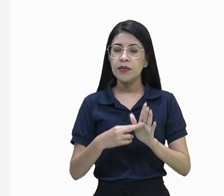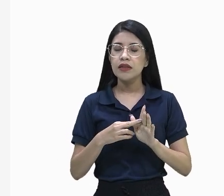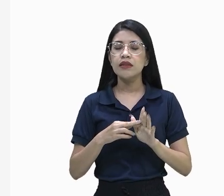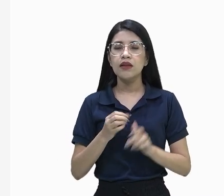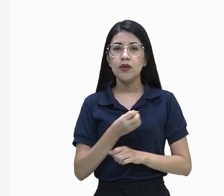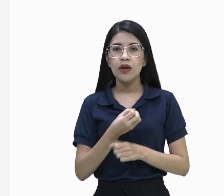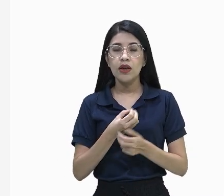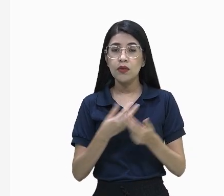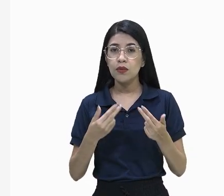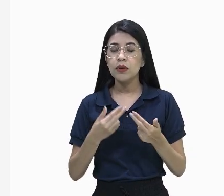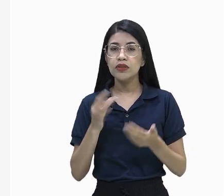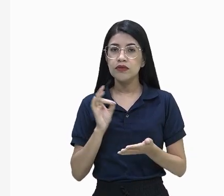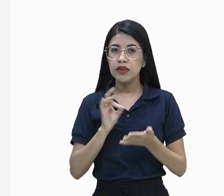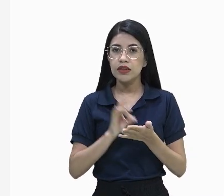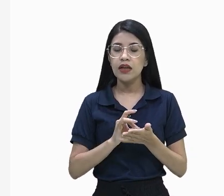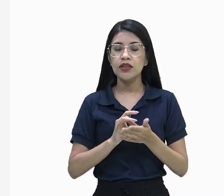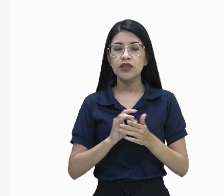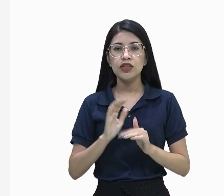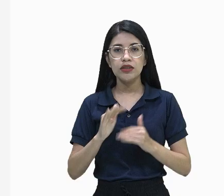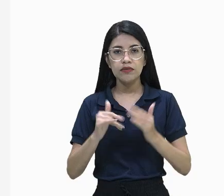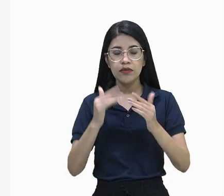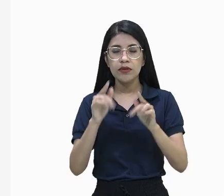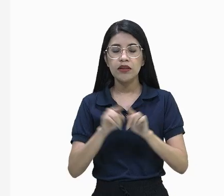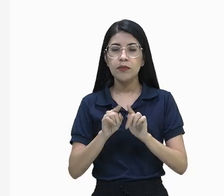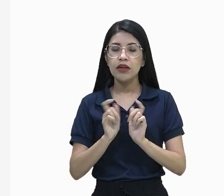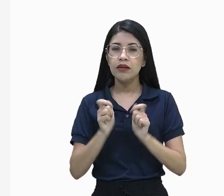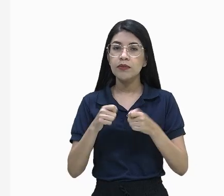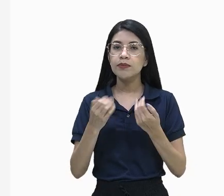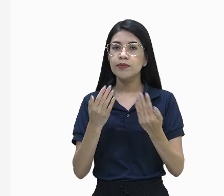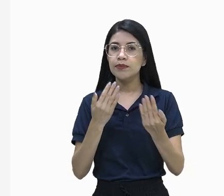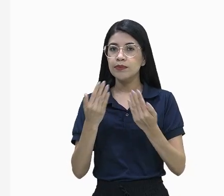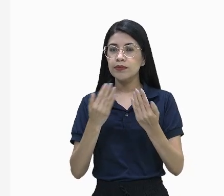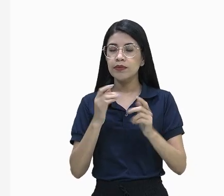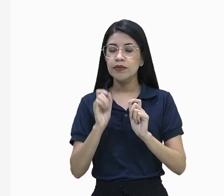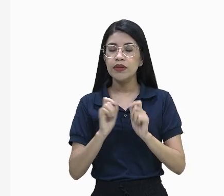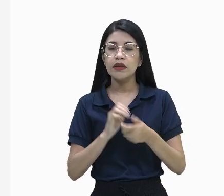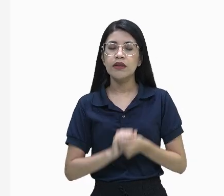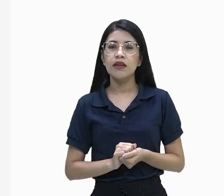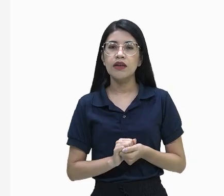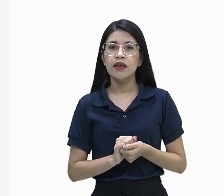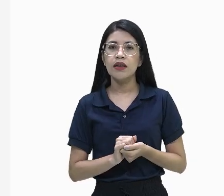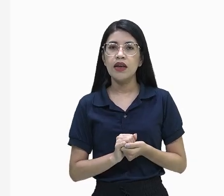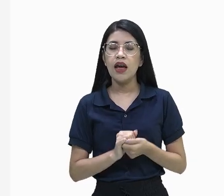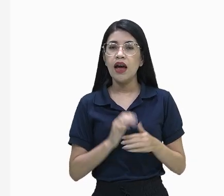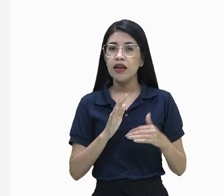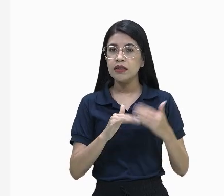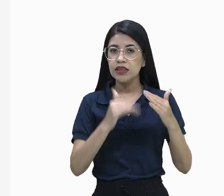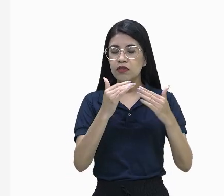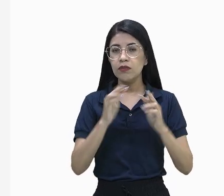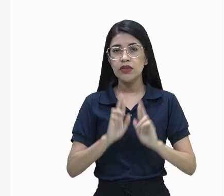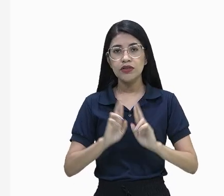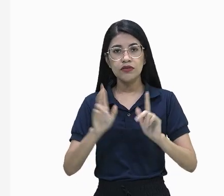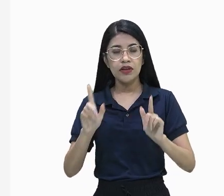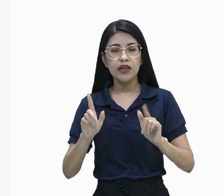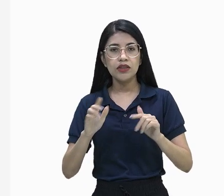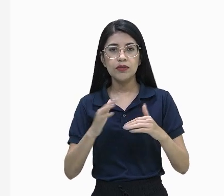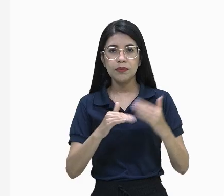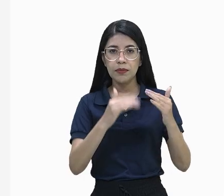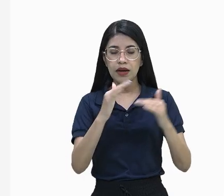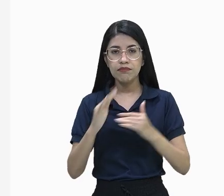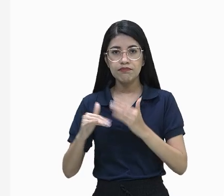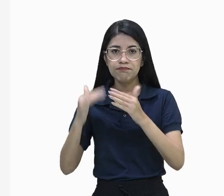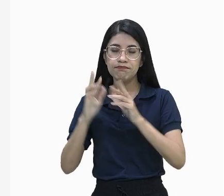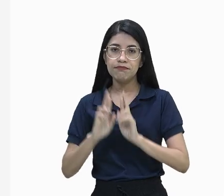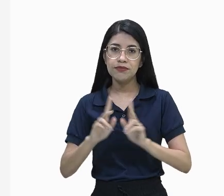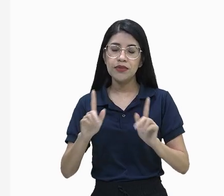reais de crescimento e nos ajuda a comparar ritmos diferentes de evolução. Como temos aqui, né, professora? Temos aqui